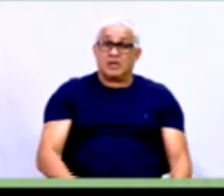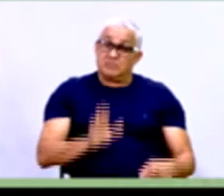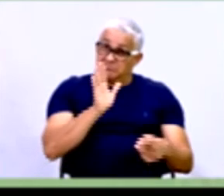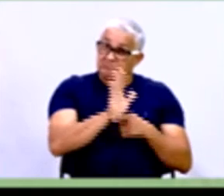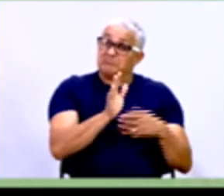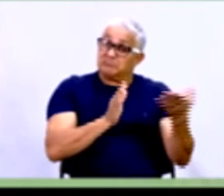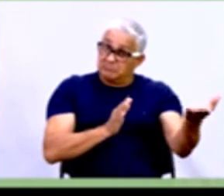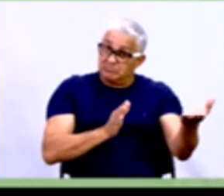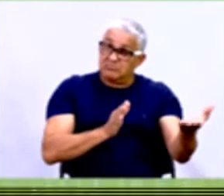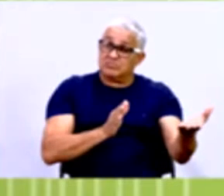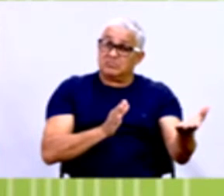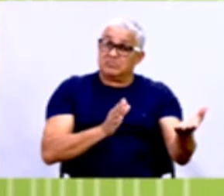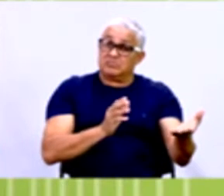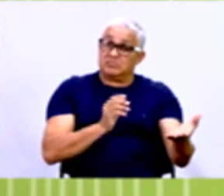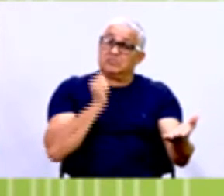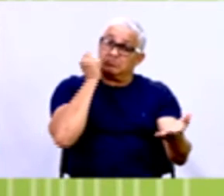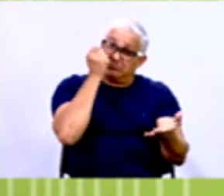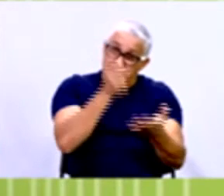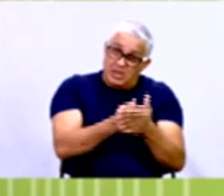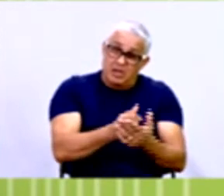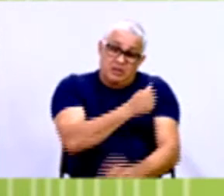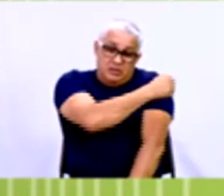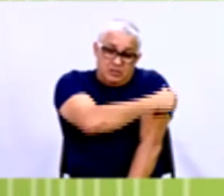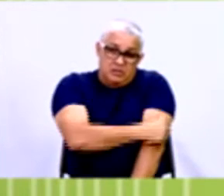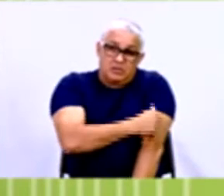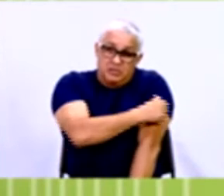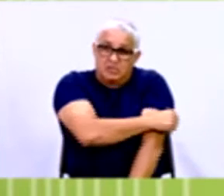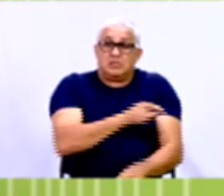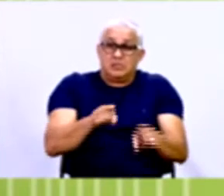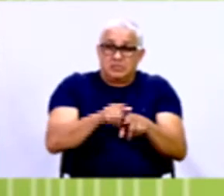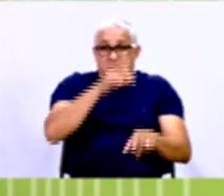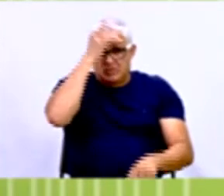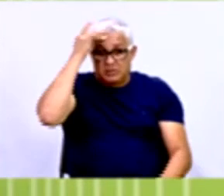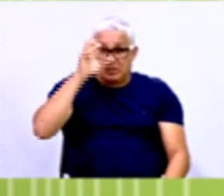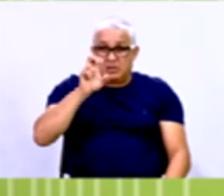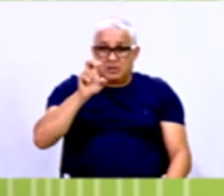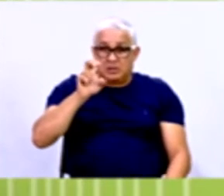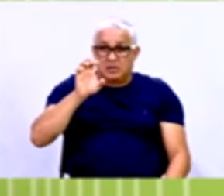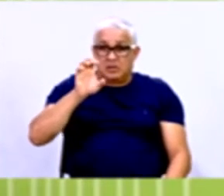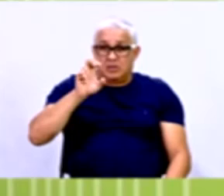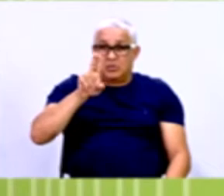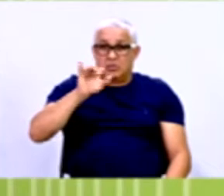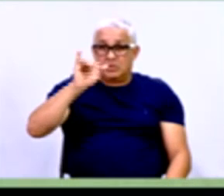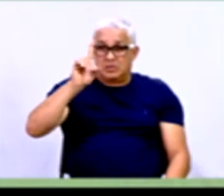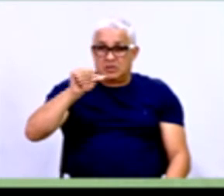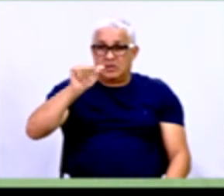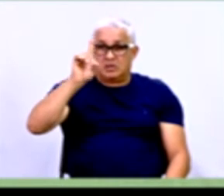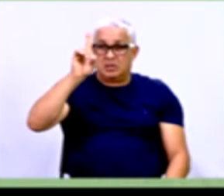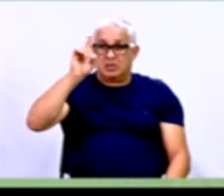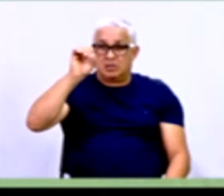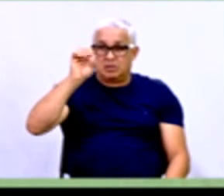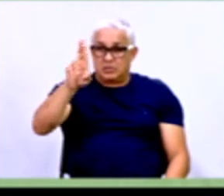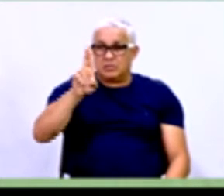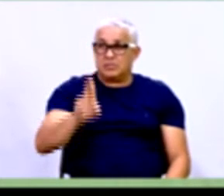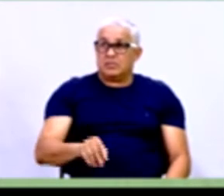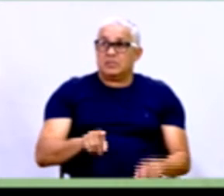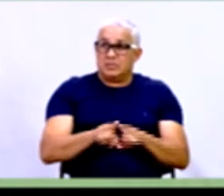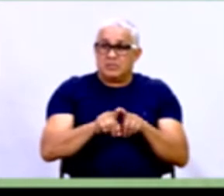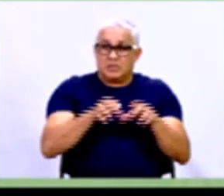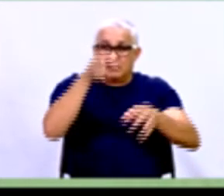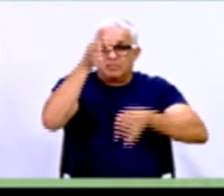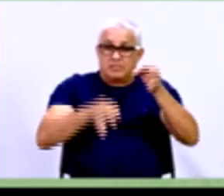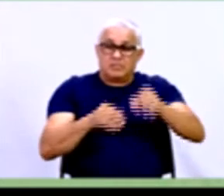né, no pagamento de um enfermeiro, de um cuidador, por exemplo. Né? Então, é isso que a lei veio determinar. A pensão por